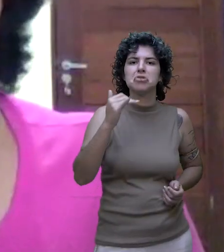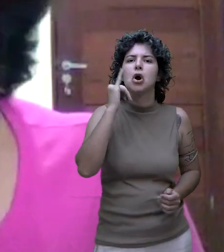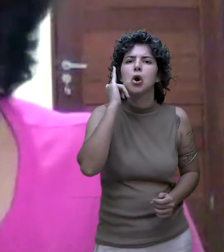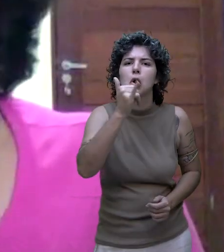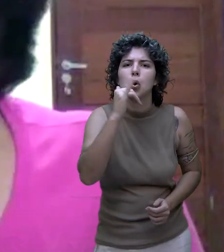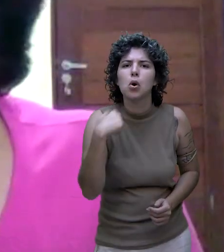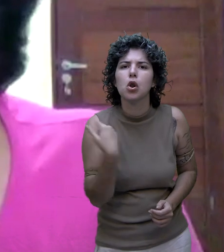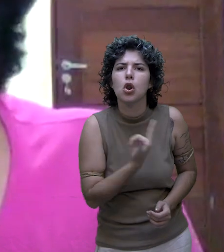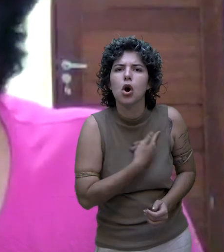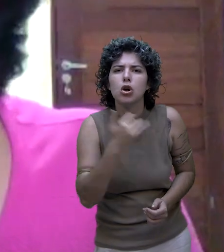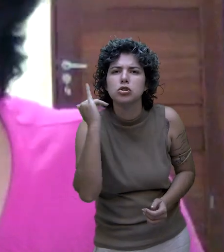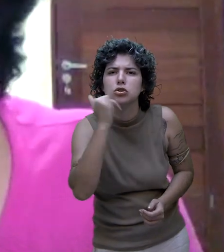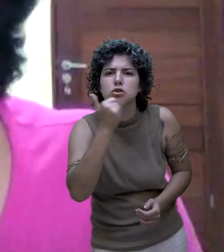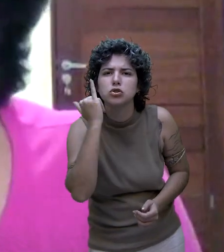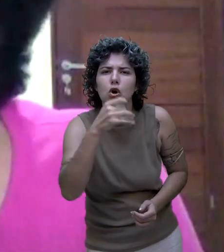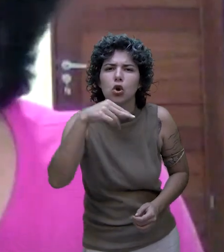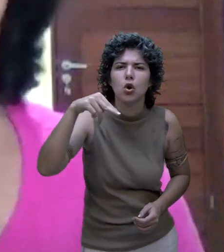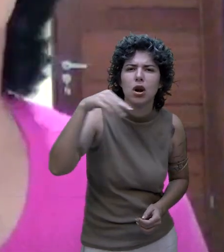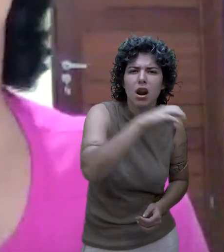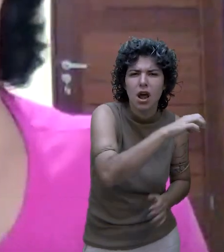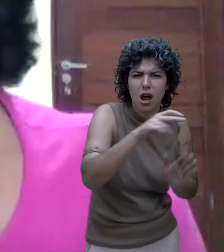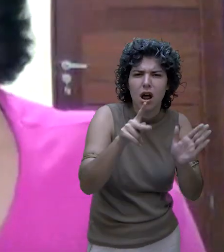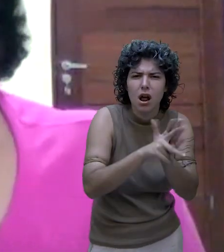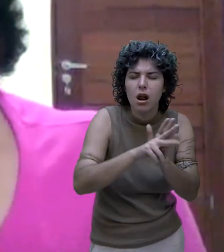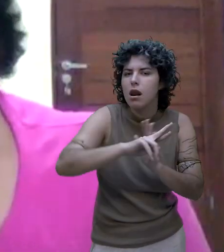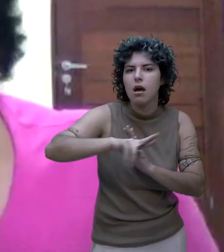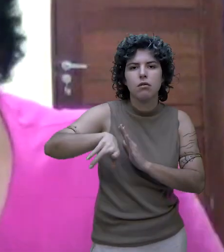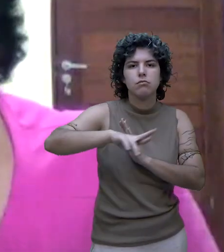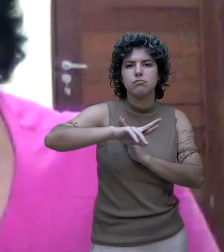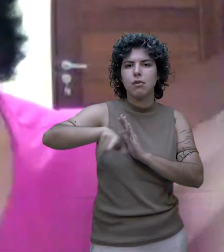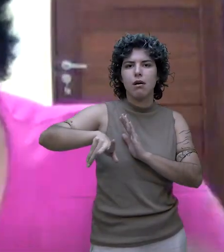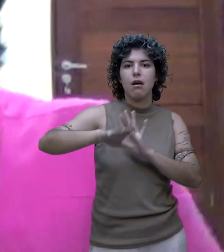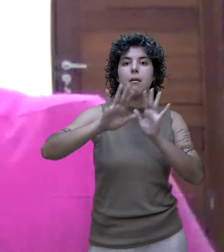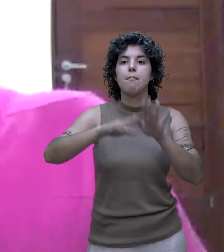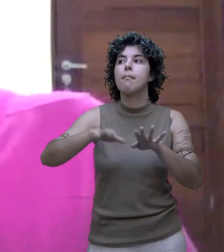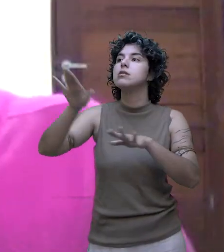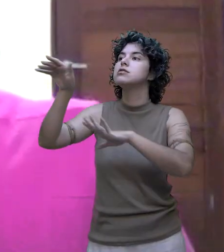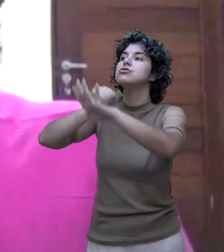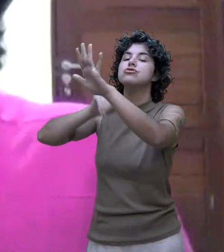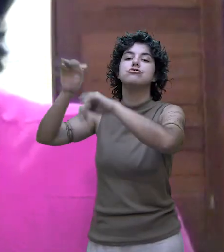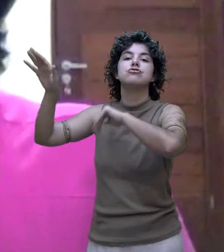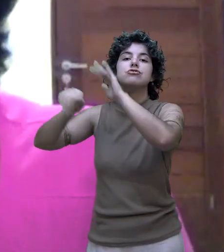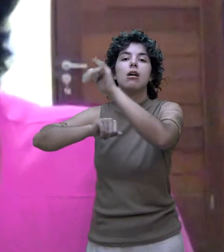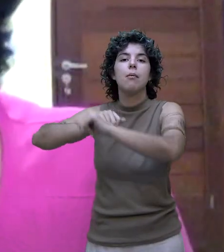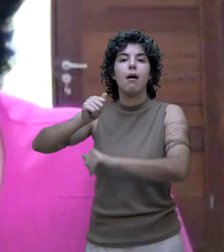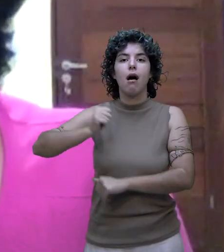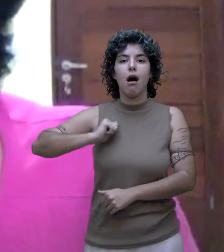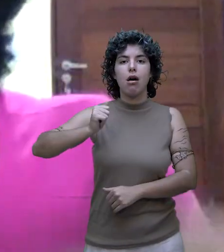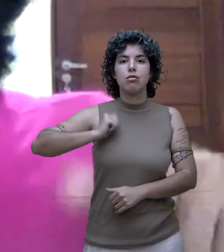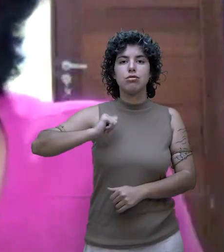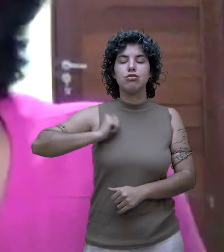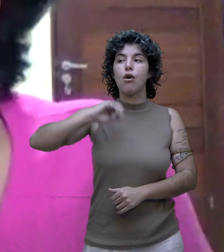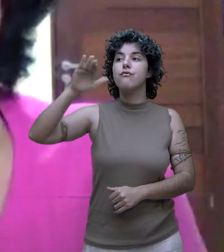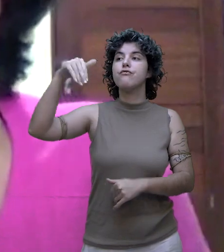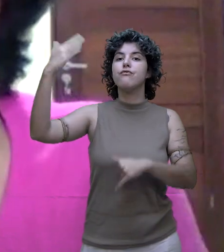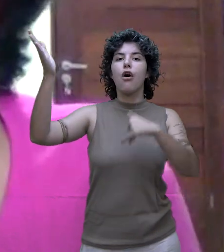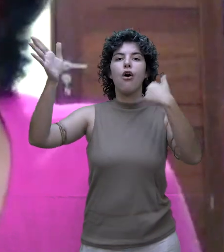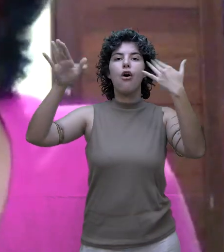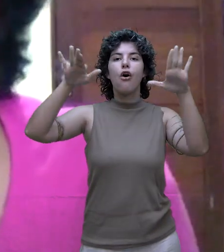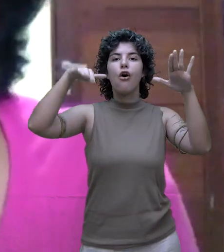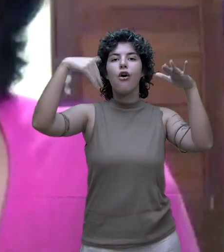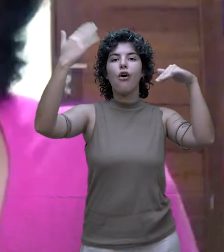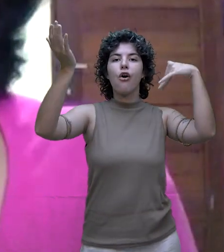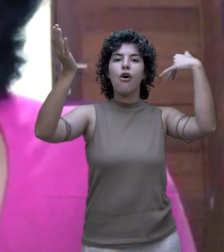as histórias nossas do Nordeste, mas que atores de fora é quem vem fazer o nordestino. Com tantos